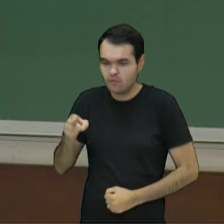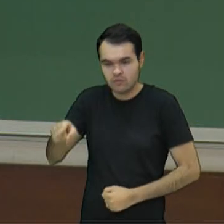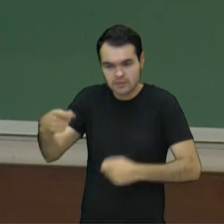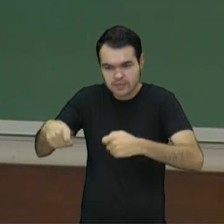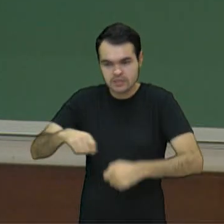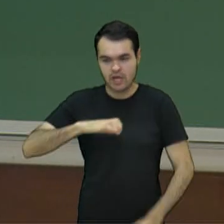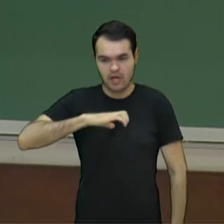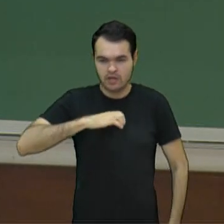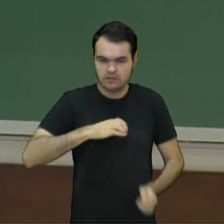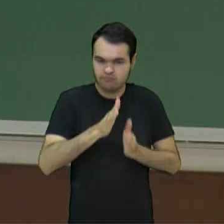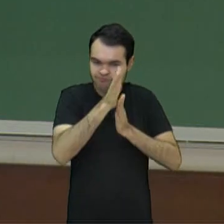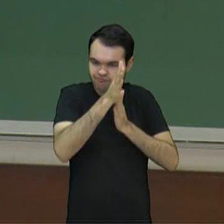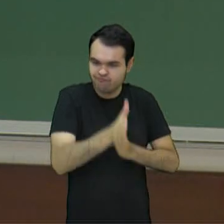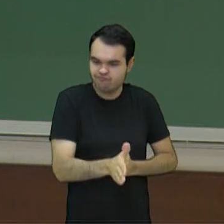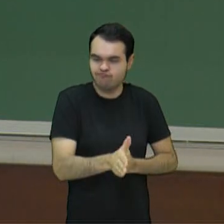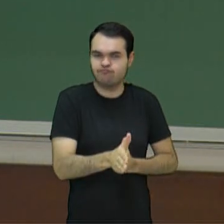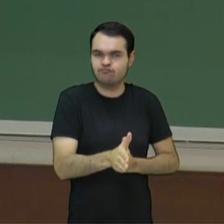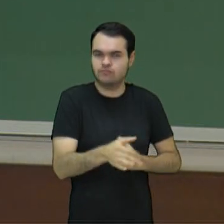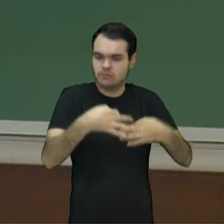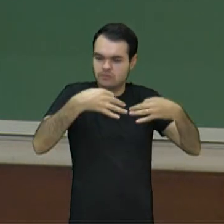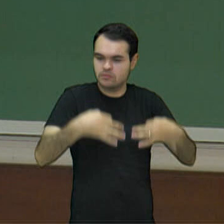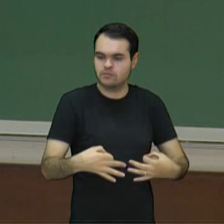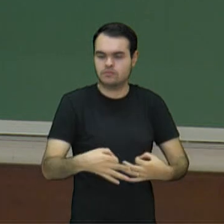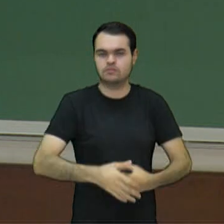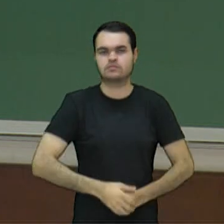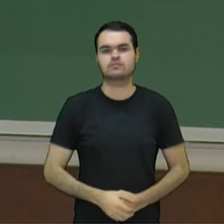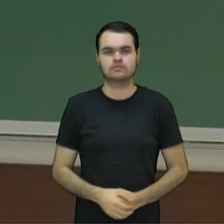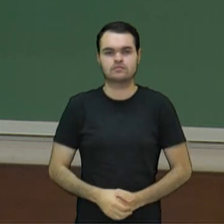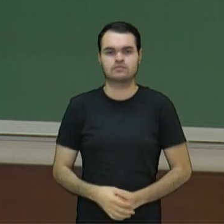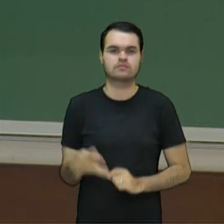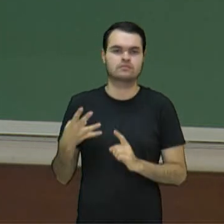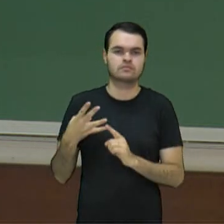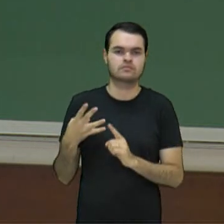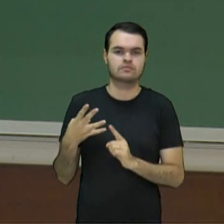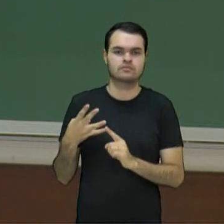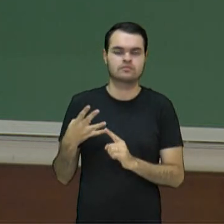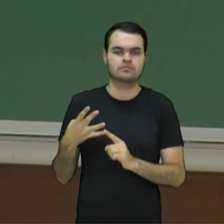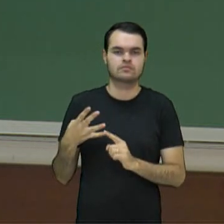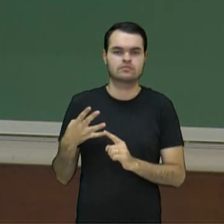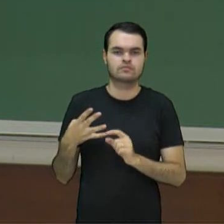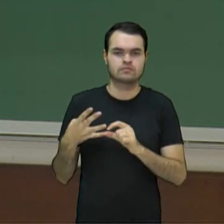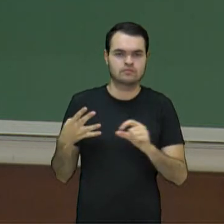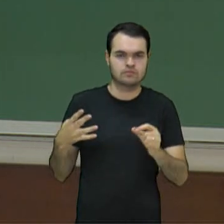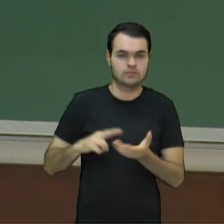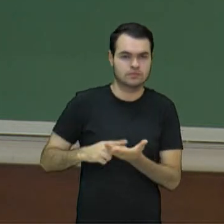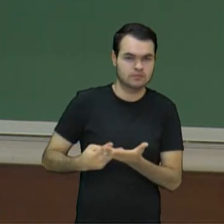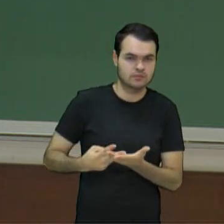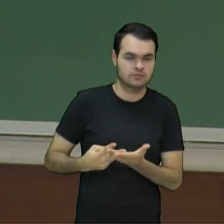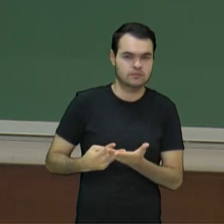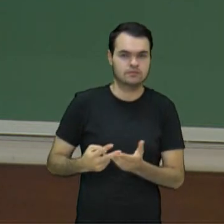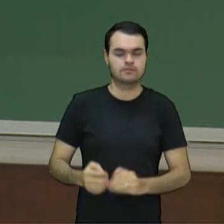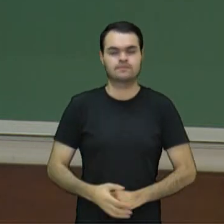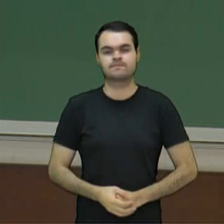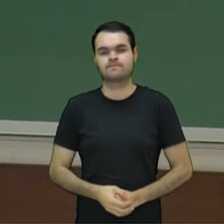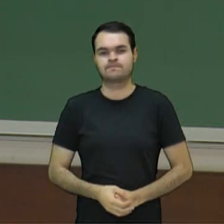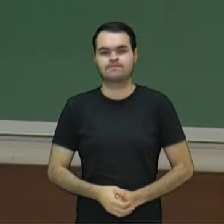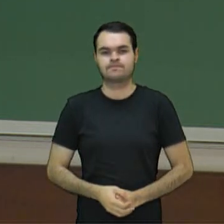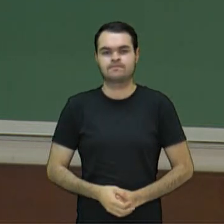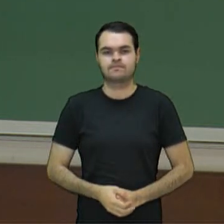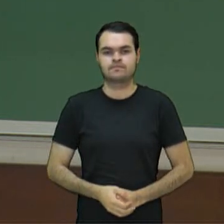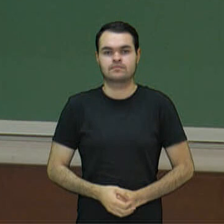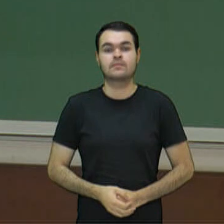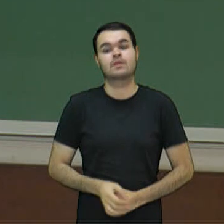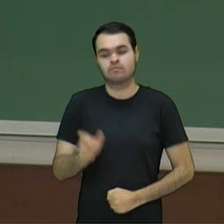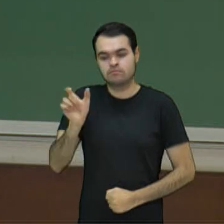pessoa ética, uma pessoa íntegra. Peter Parker was lazy, but Spider-Man